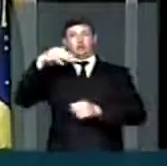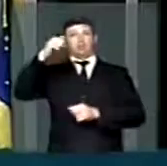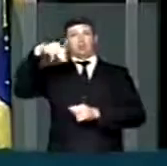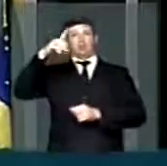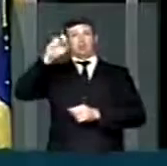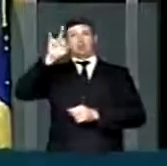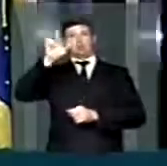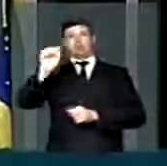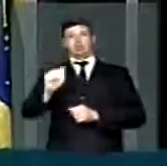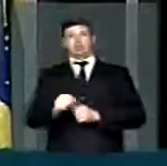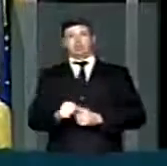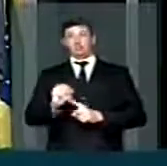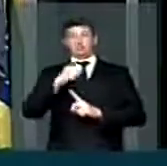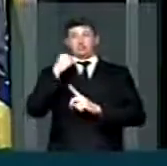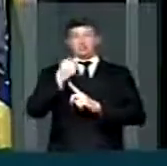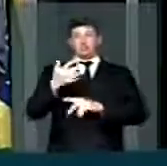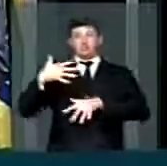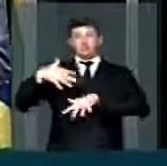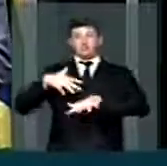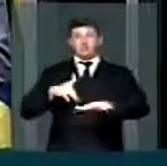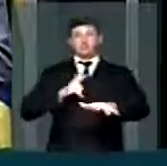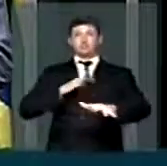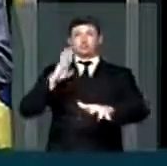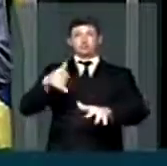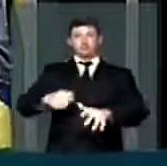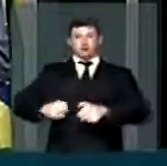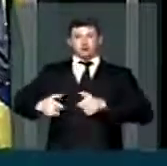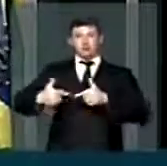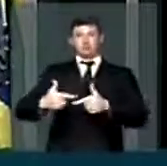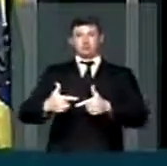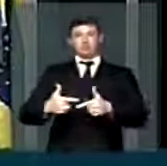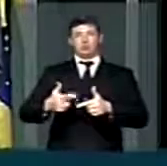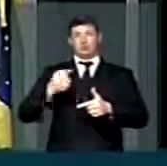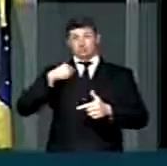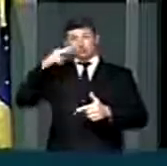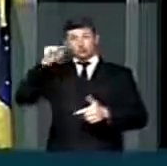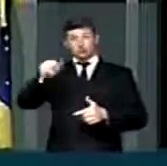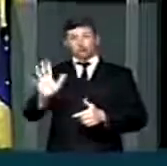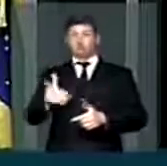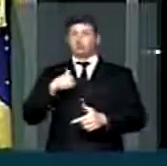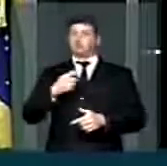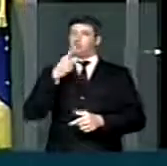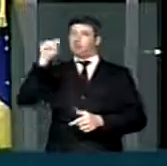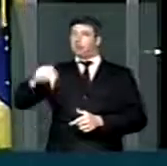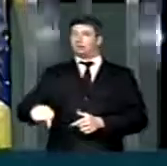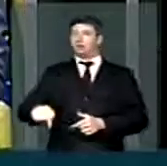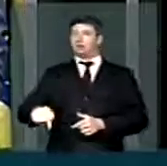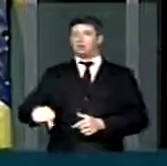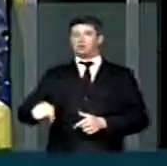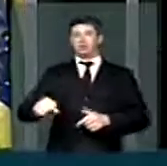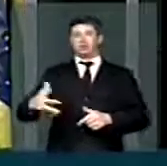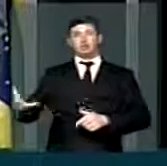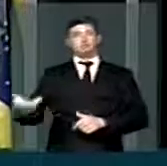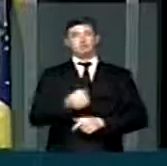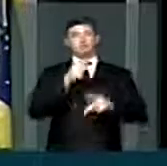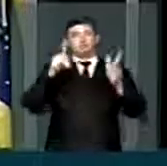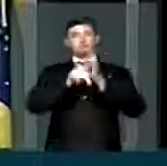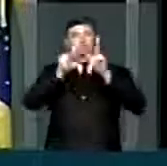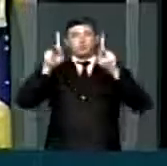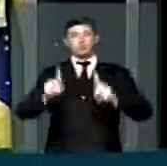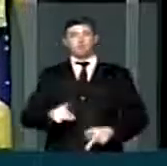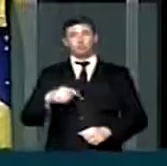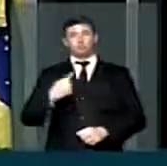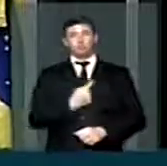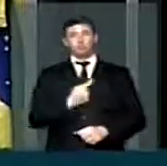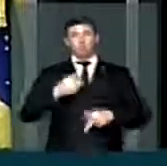A sociedade está mobilizada e ali a gente vê, e eu quero aqui registrar, a grandeza do nosso povo. O povo brasileiro por